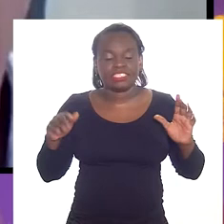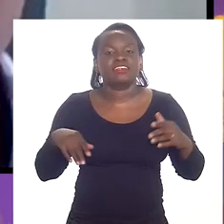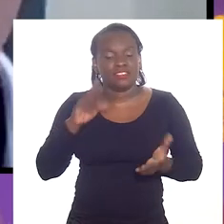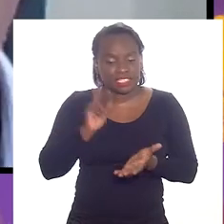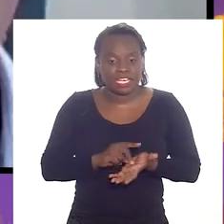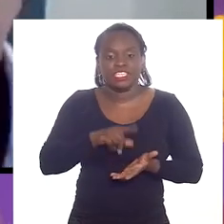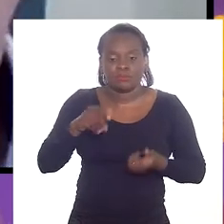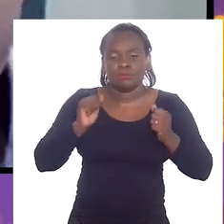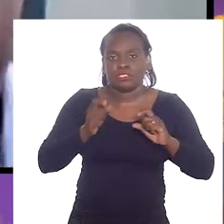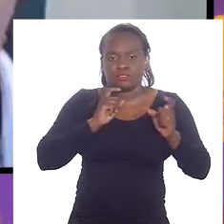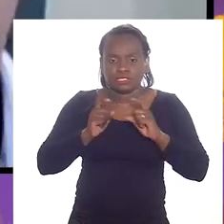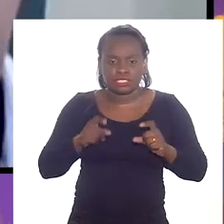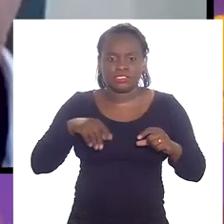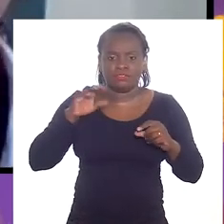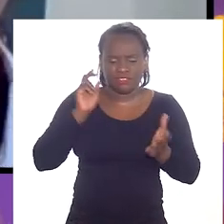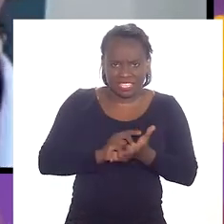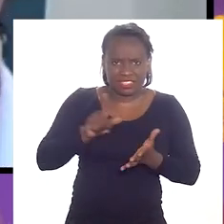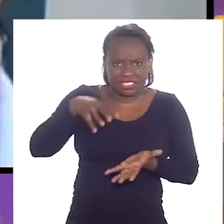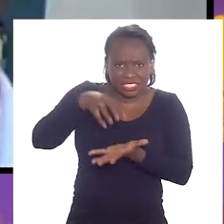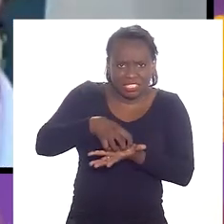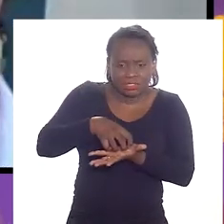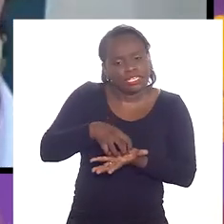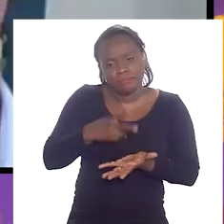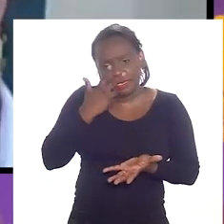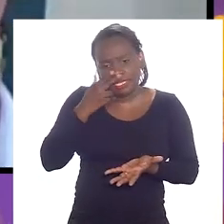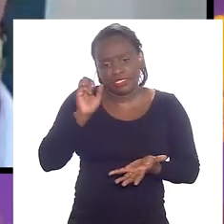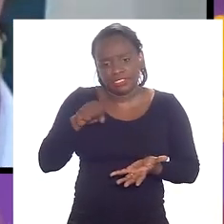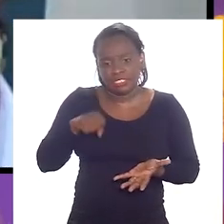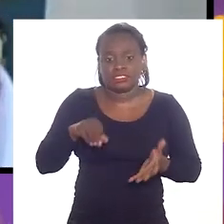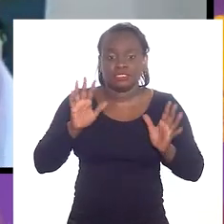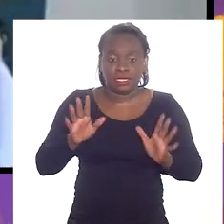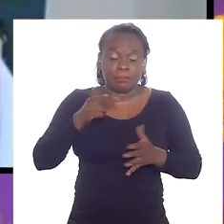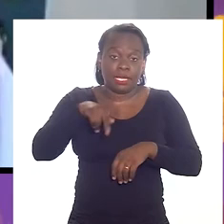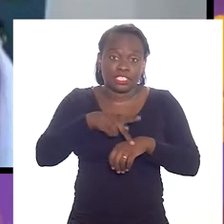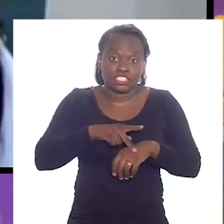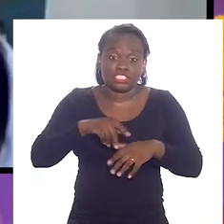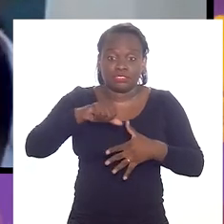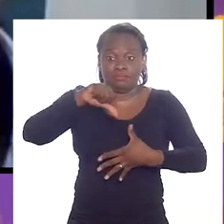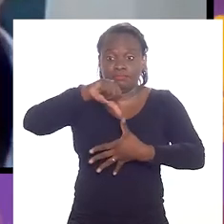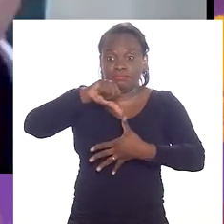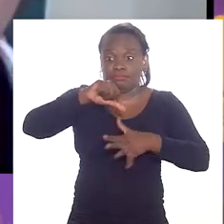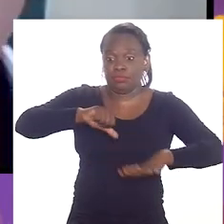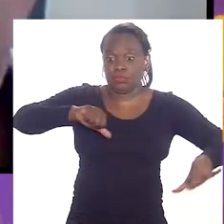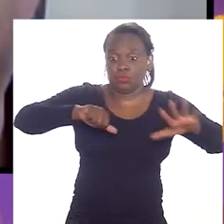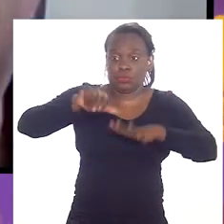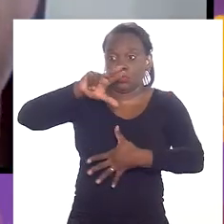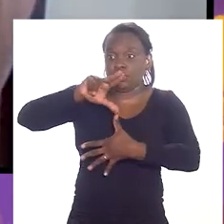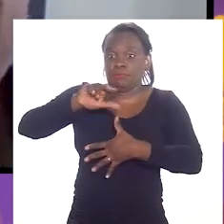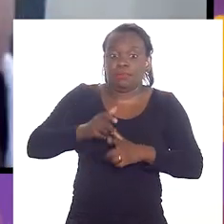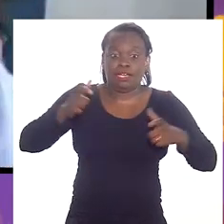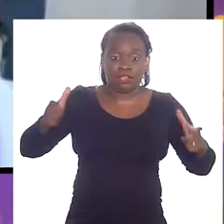América do Sul de contágio e mortes por coronavírus. Doutor Silvio, respeito à